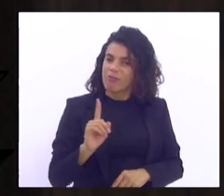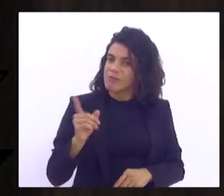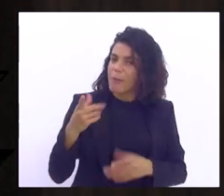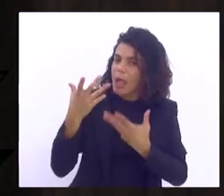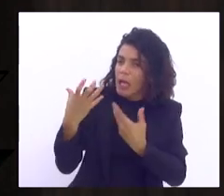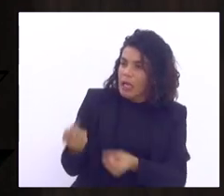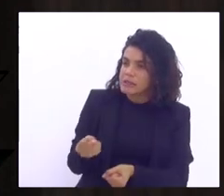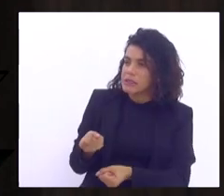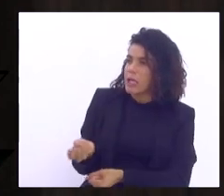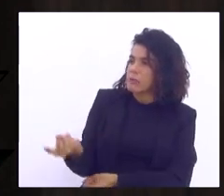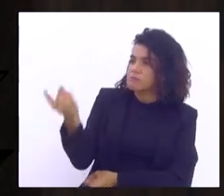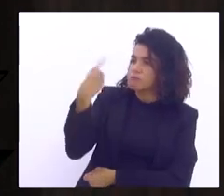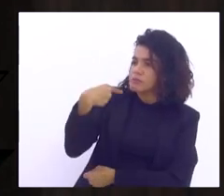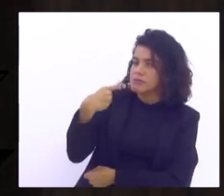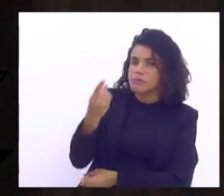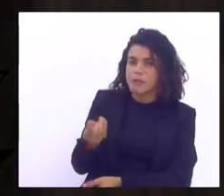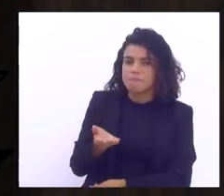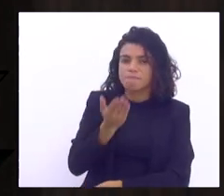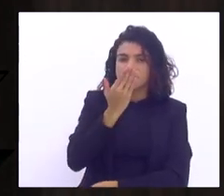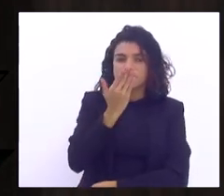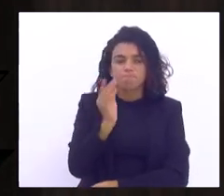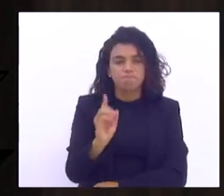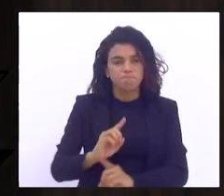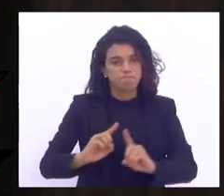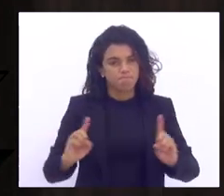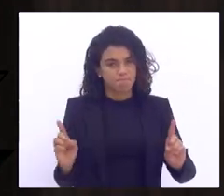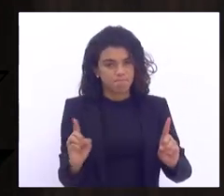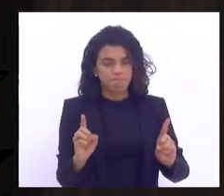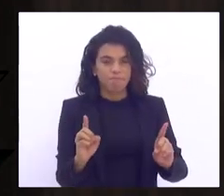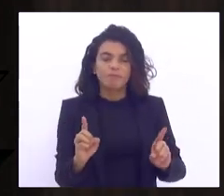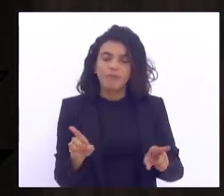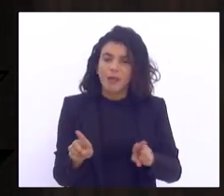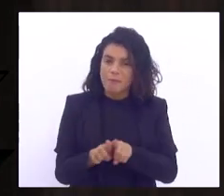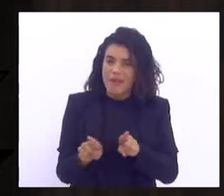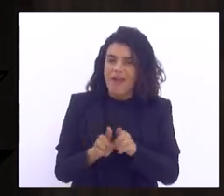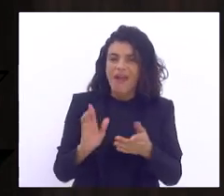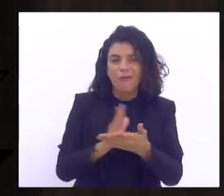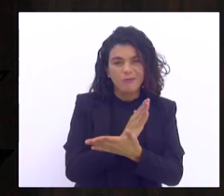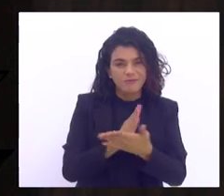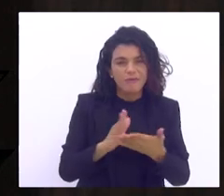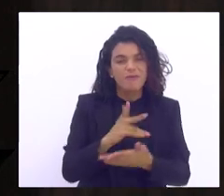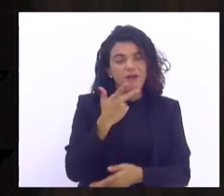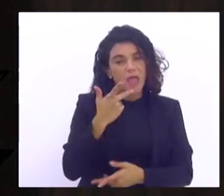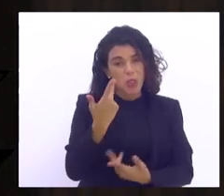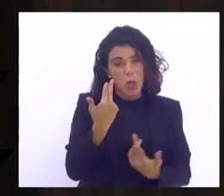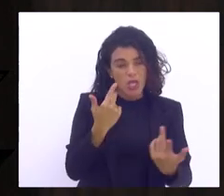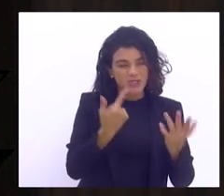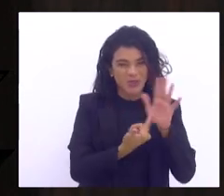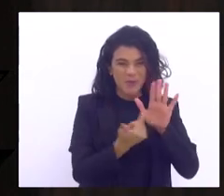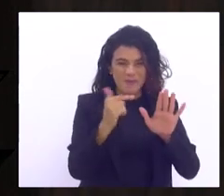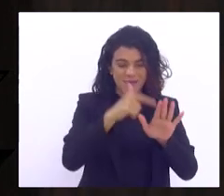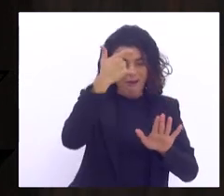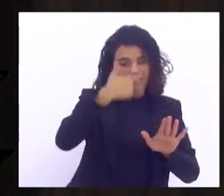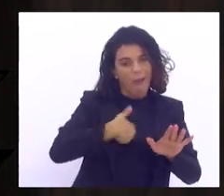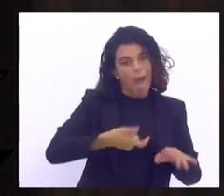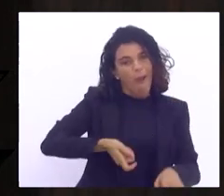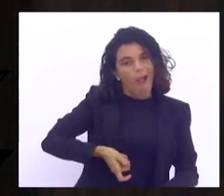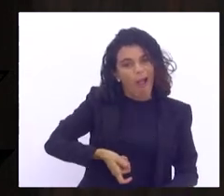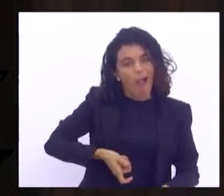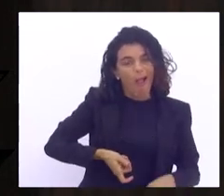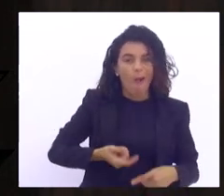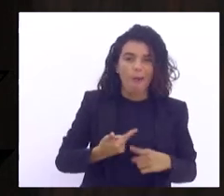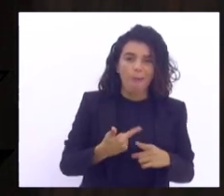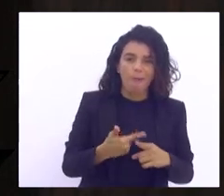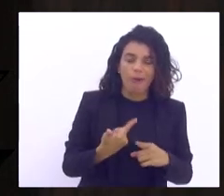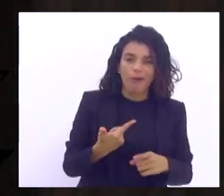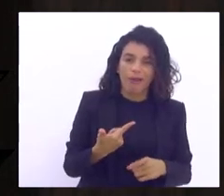silenciem. Que silenciem a nossa voz. Nós, muitas vezes, parecemos até o nascituro, lutando para ter voz. Porque o nascituro, eu